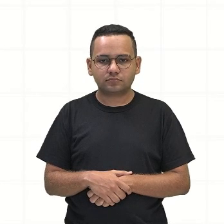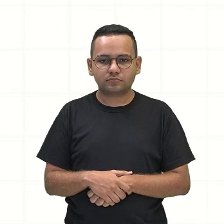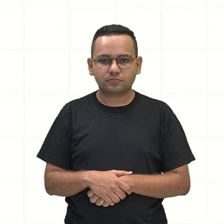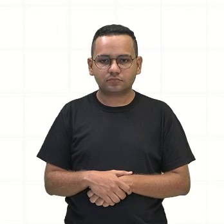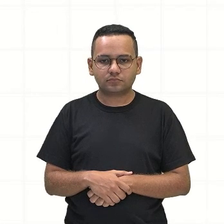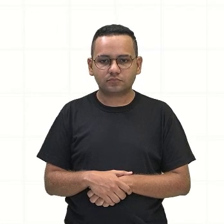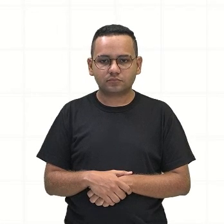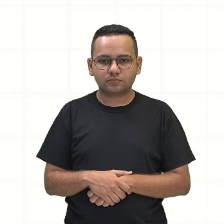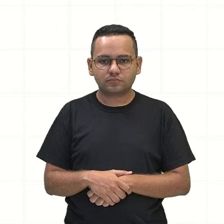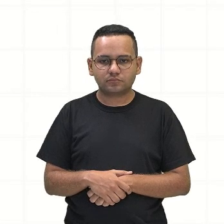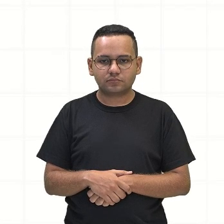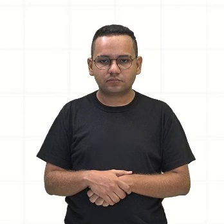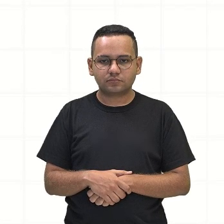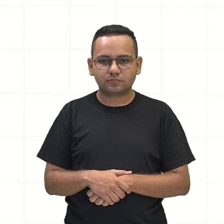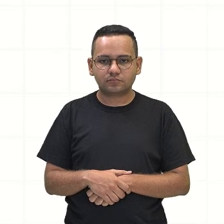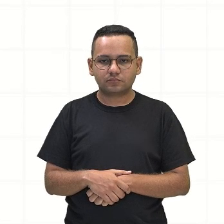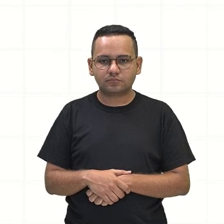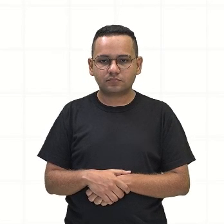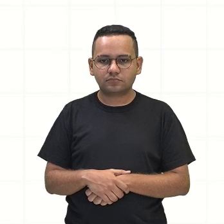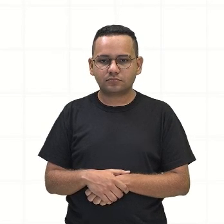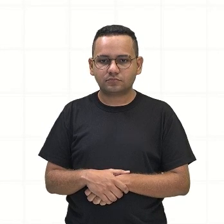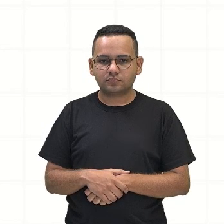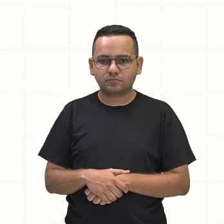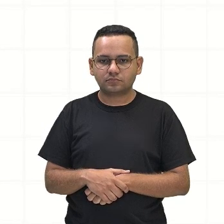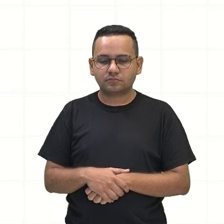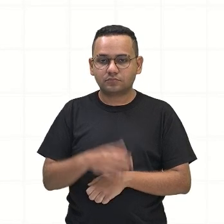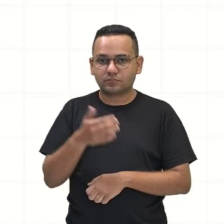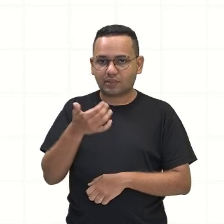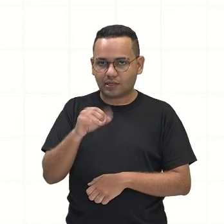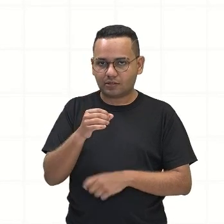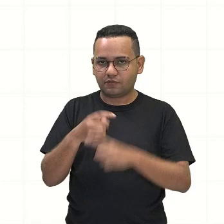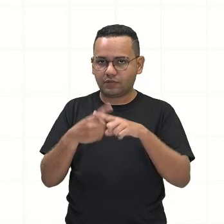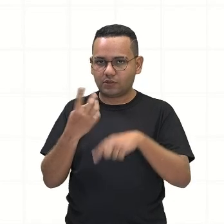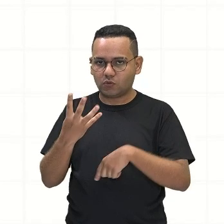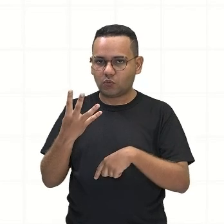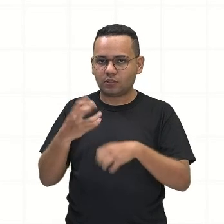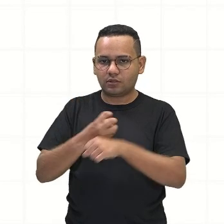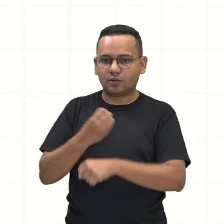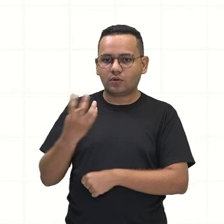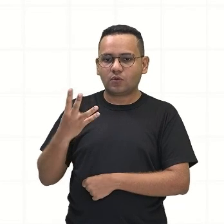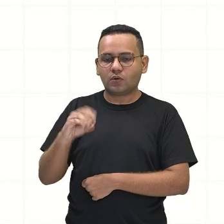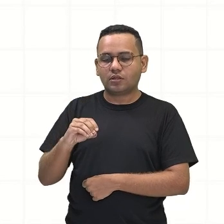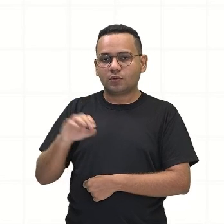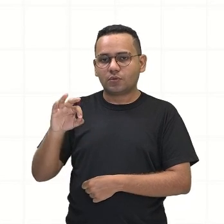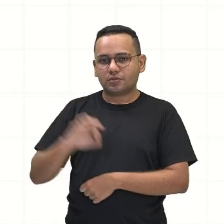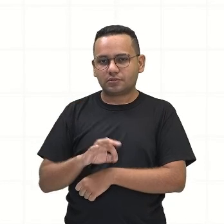10 vezes 4 é igual a 40%.